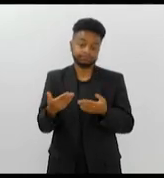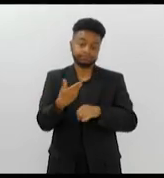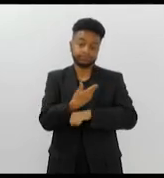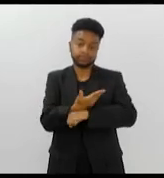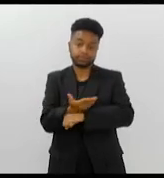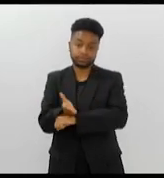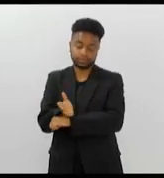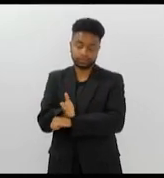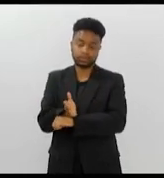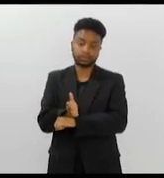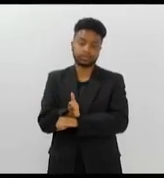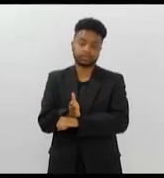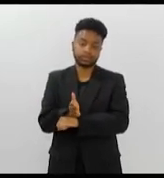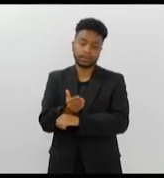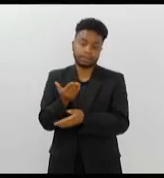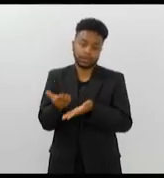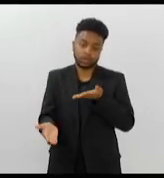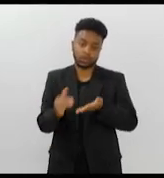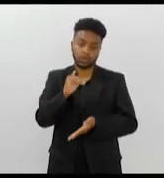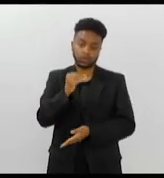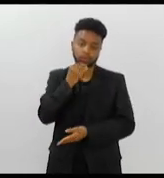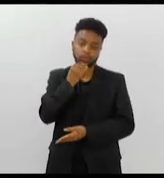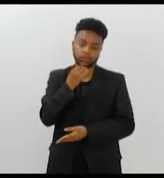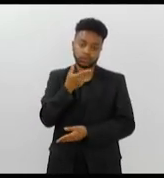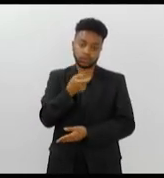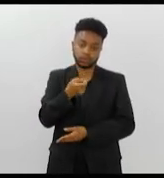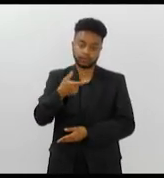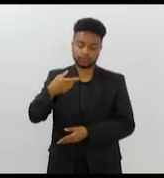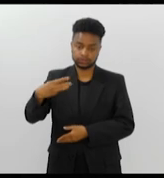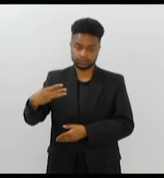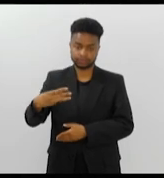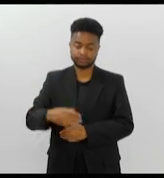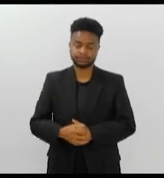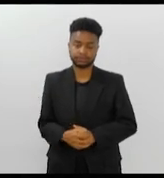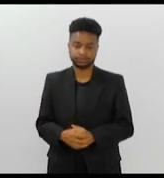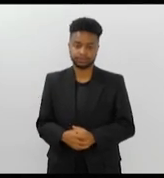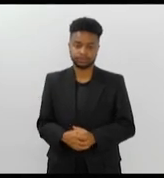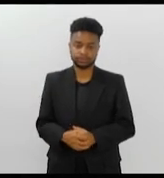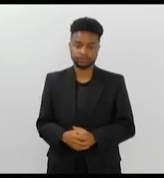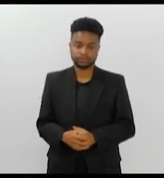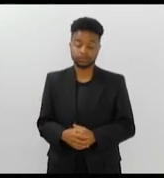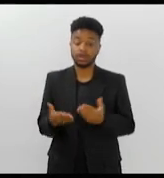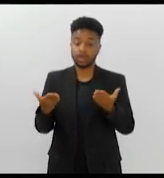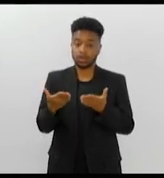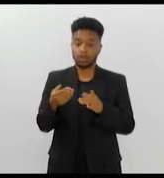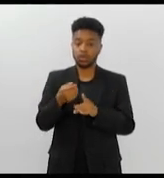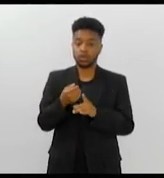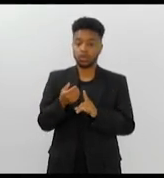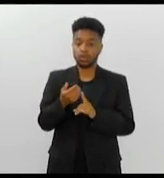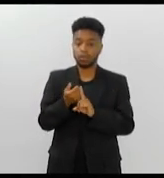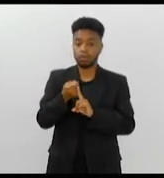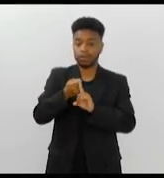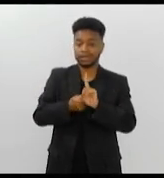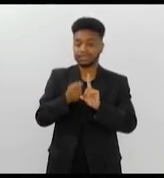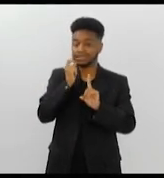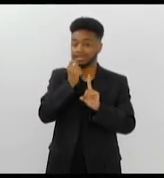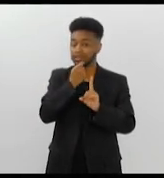passou-se a oportunidade de 23 começamos o mês 9